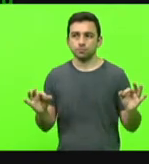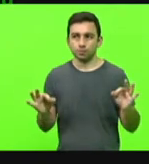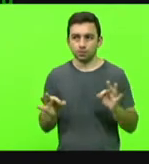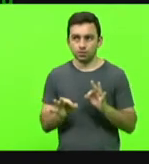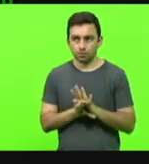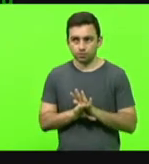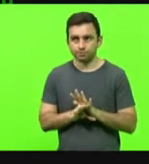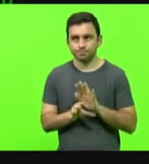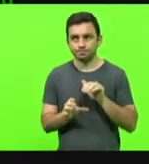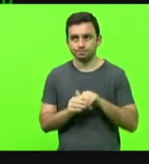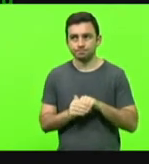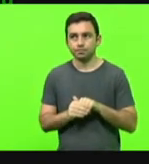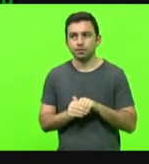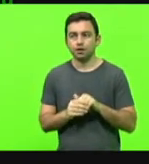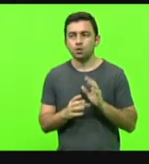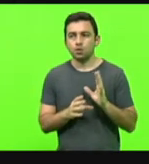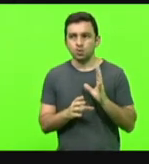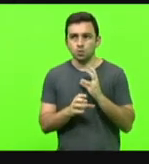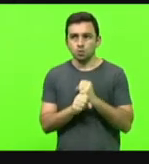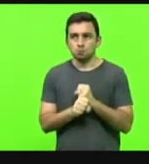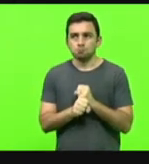Encerrada a votação, qual é o resultado?